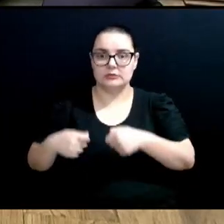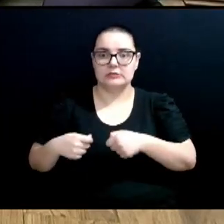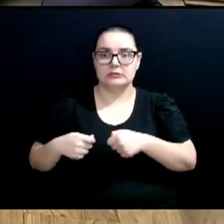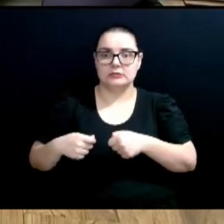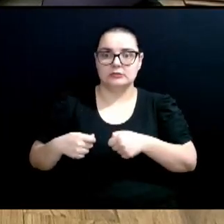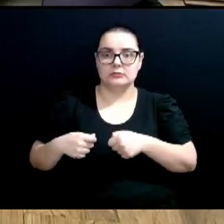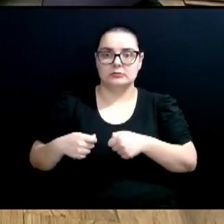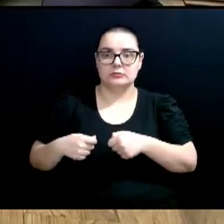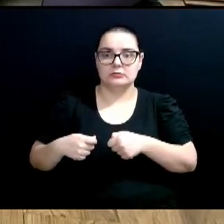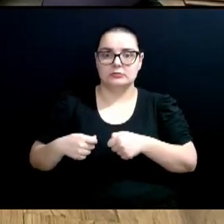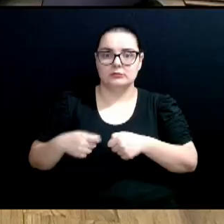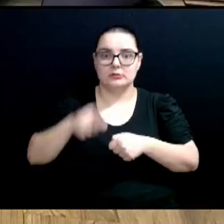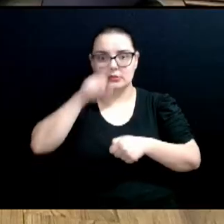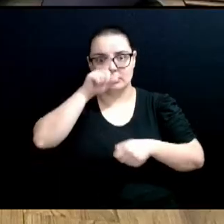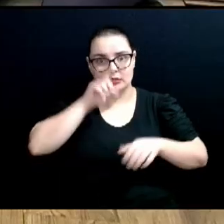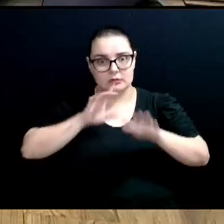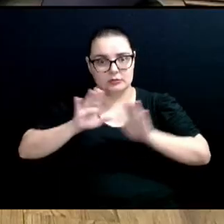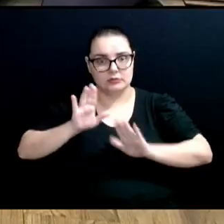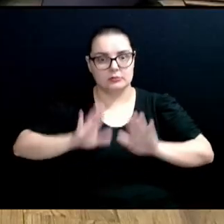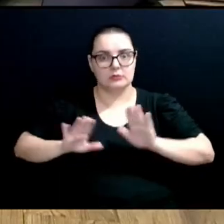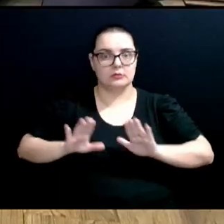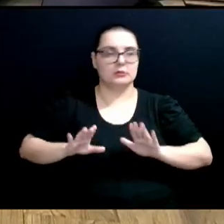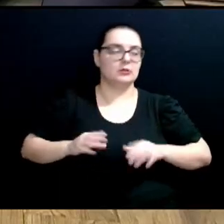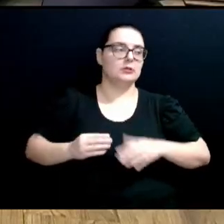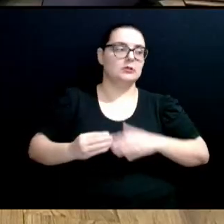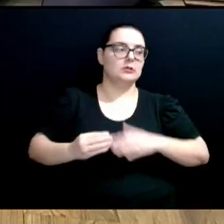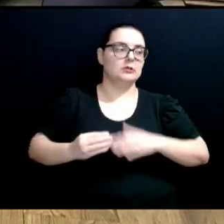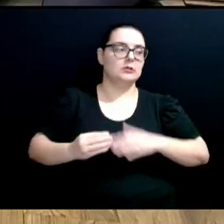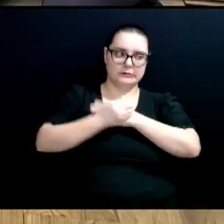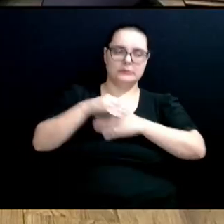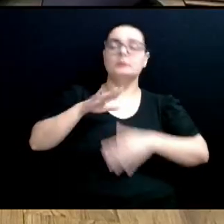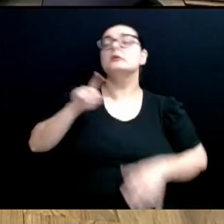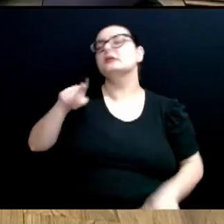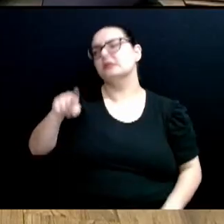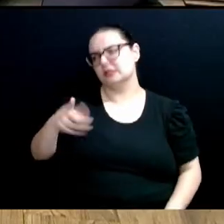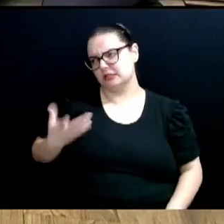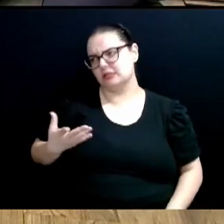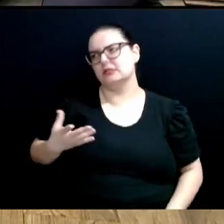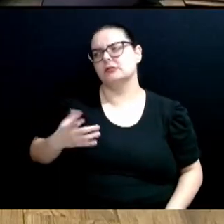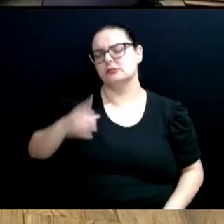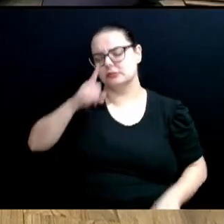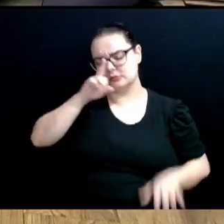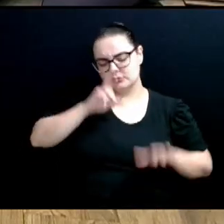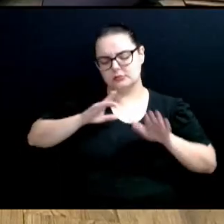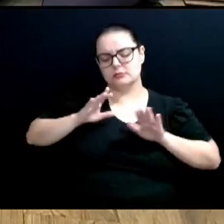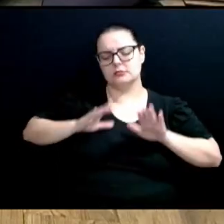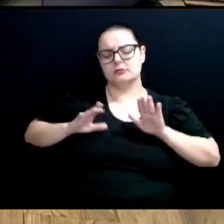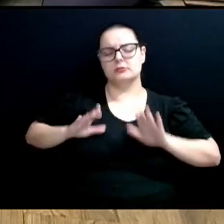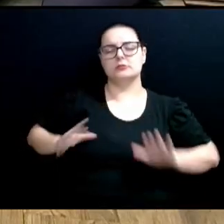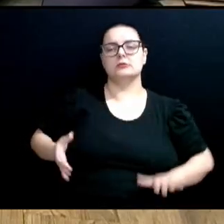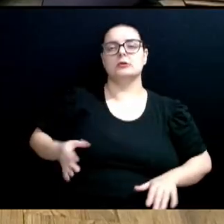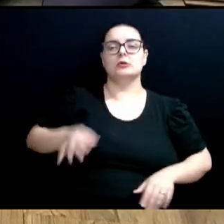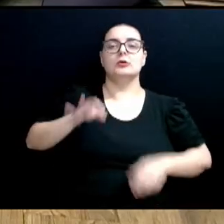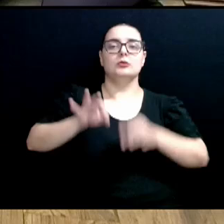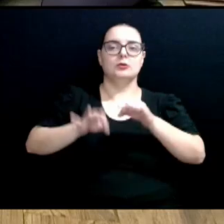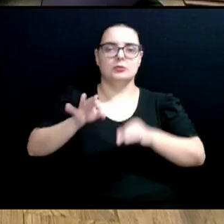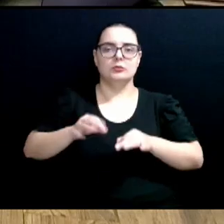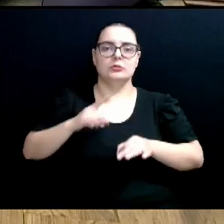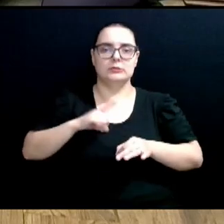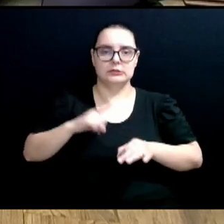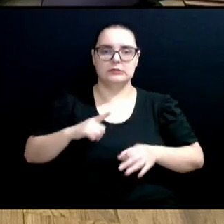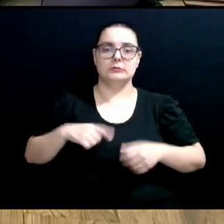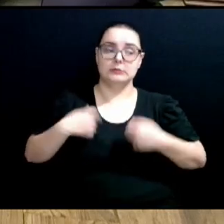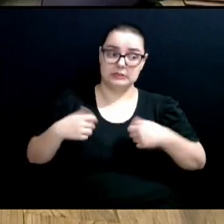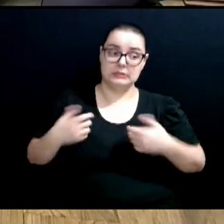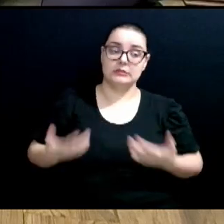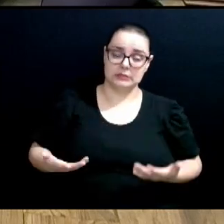certa cautela. Se preservar mais. Se preservar, né? O juiz, ele tem que ter esse cuidado, né? Em